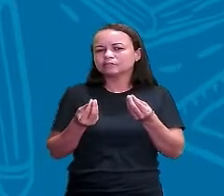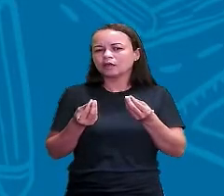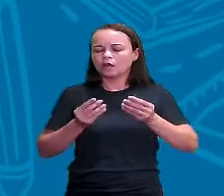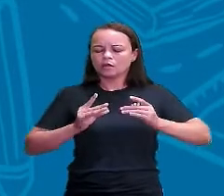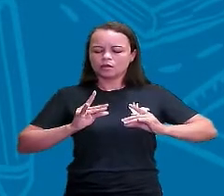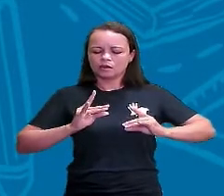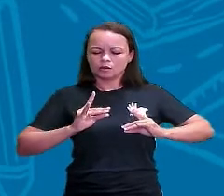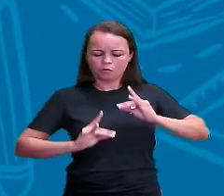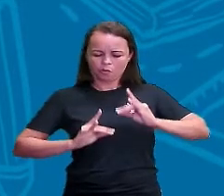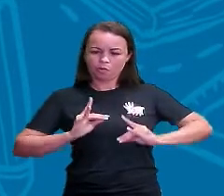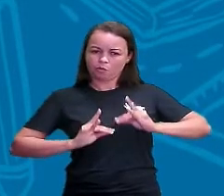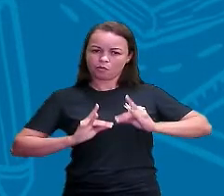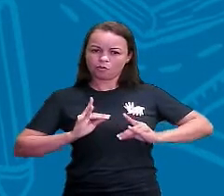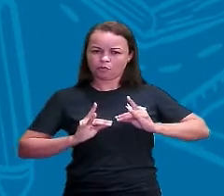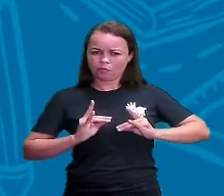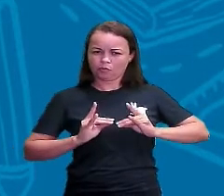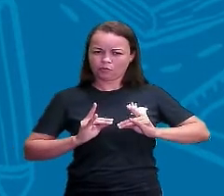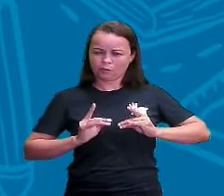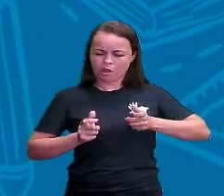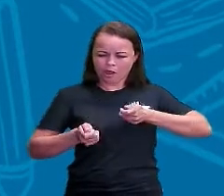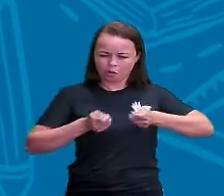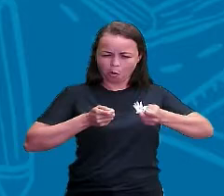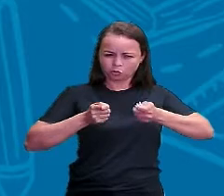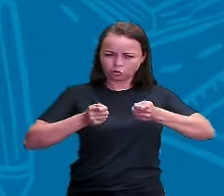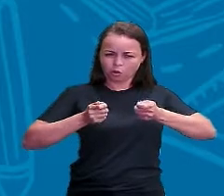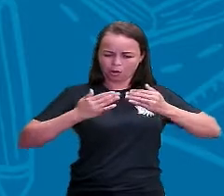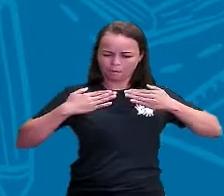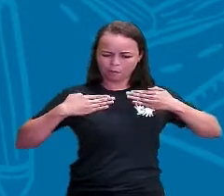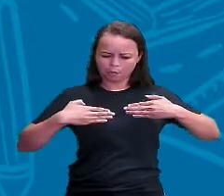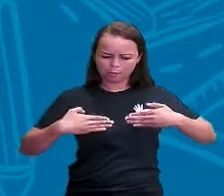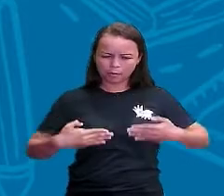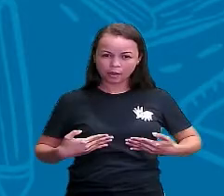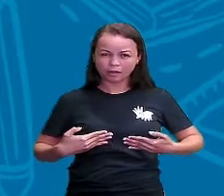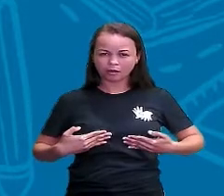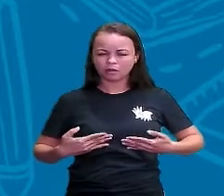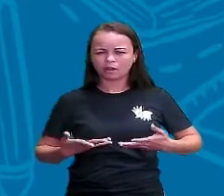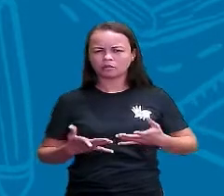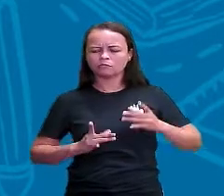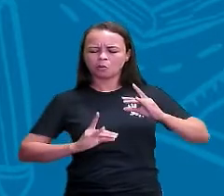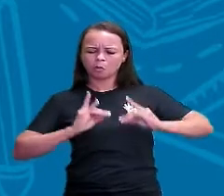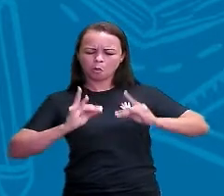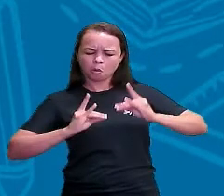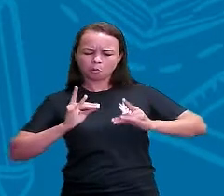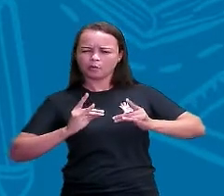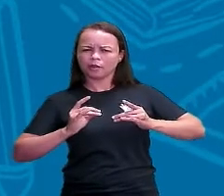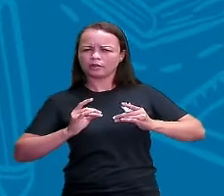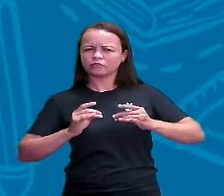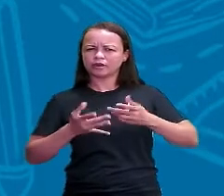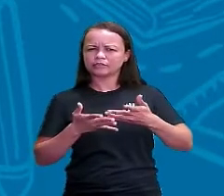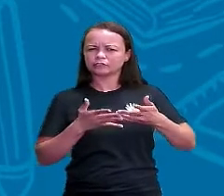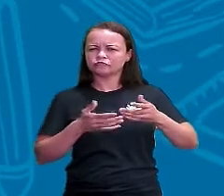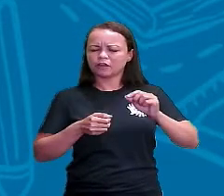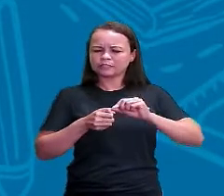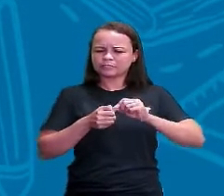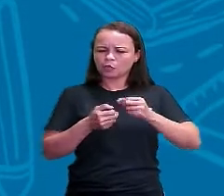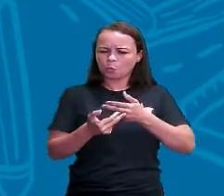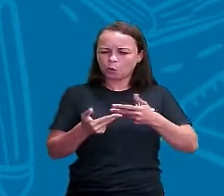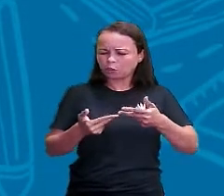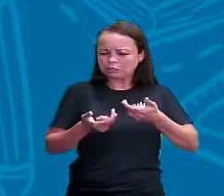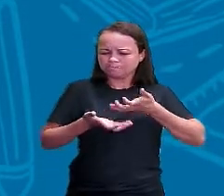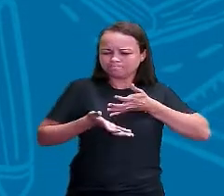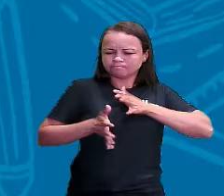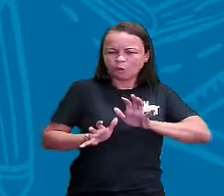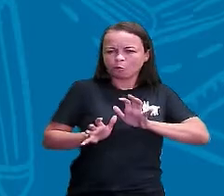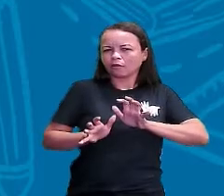hormônios, eles nos controlam? Será que os hormônios, eles nos fazem fazer coisas que nós não queríamos fazer? Será